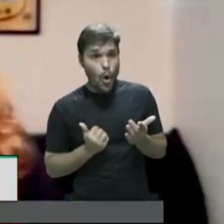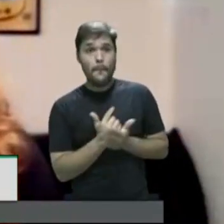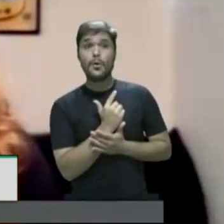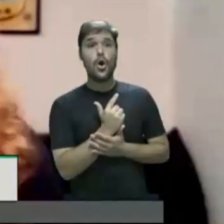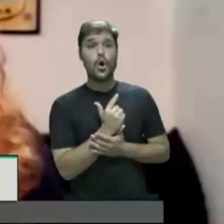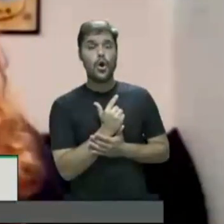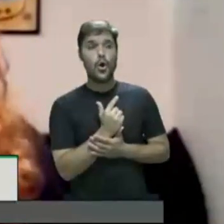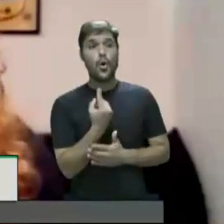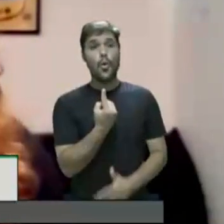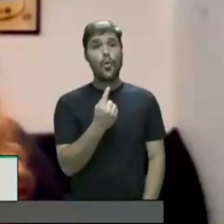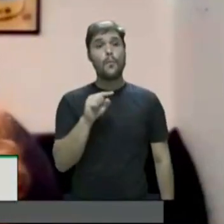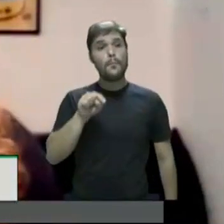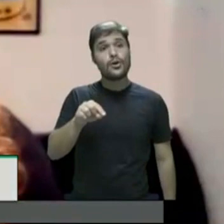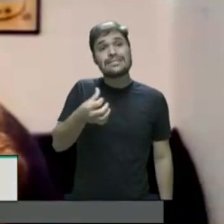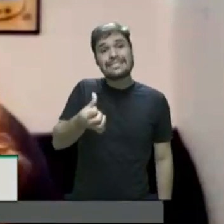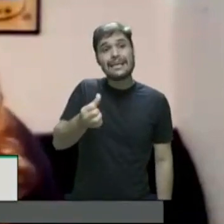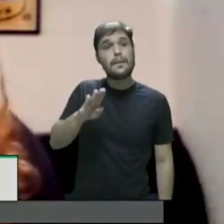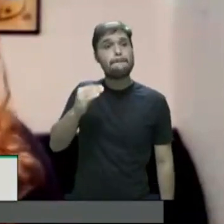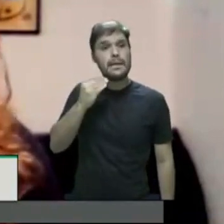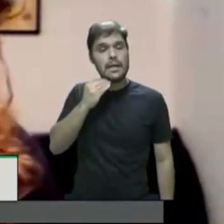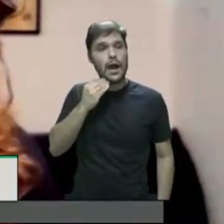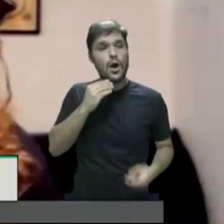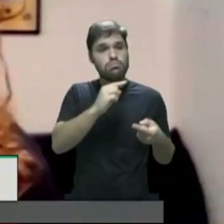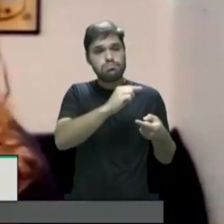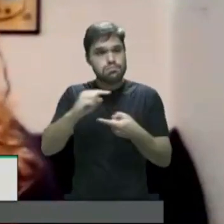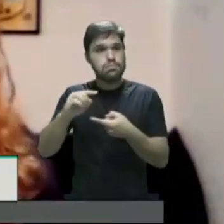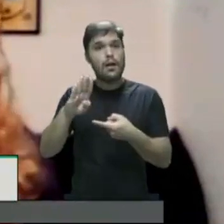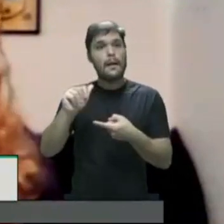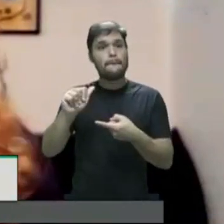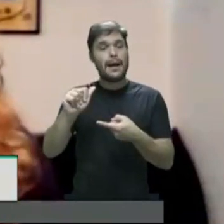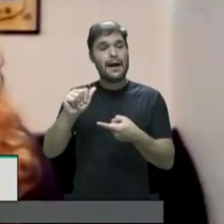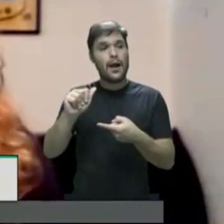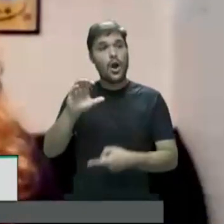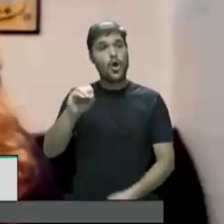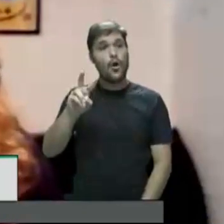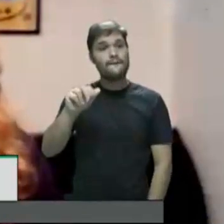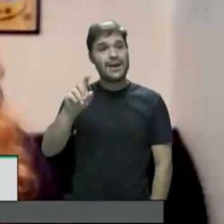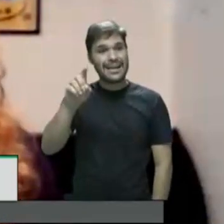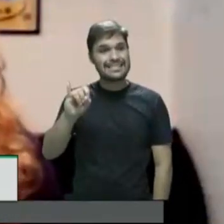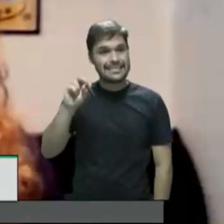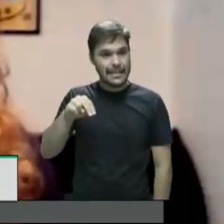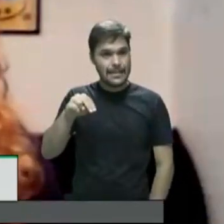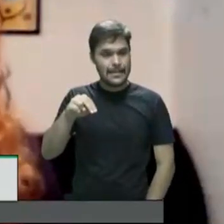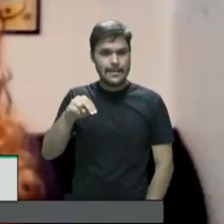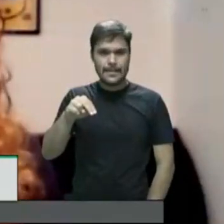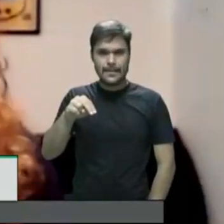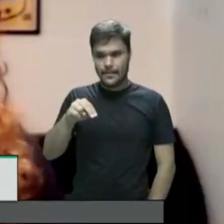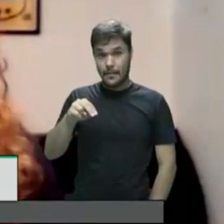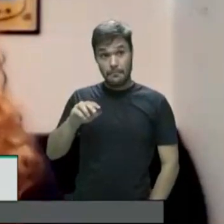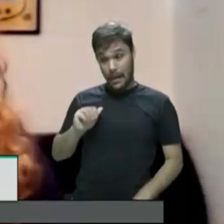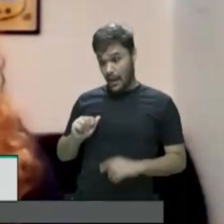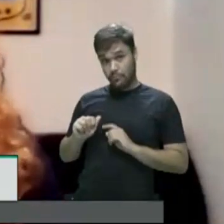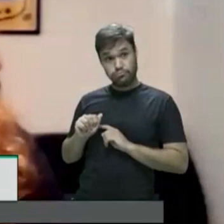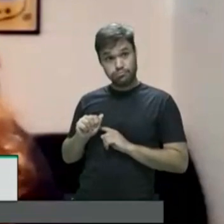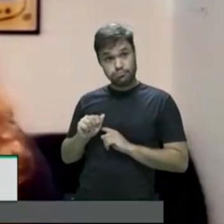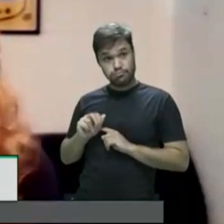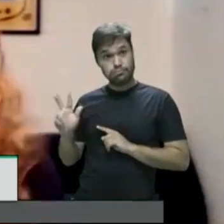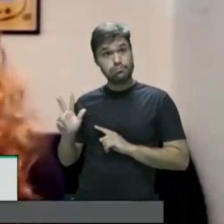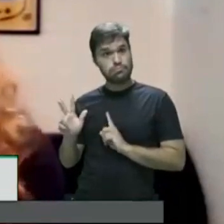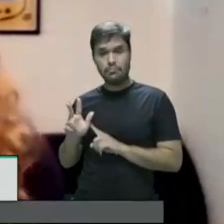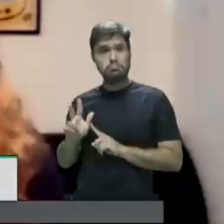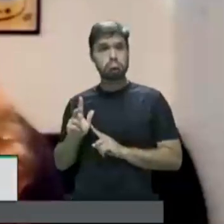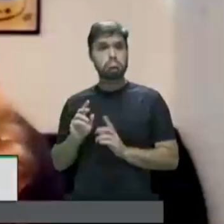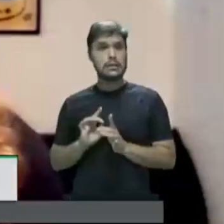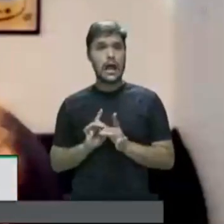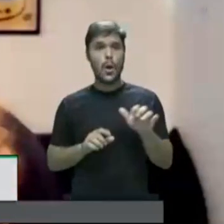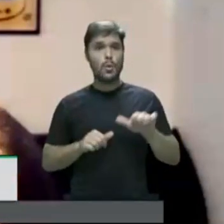de 1,6 bi da vacina Bharat Covaxin, que não teve a aprovação de boas práticas, que é a vacina indiana. Não